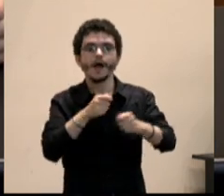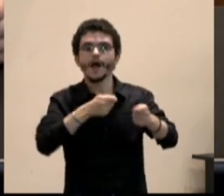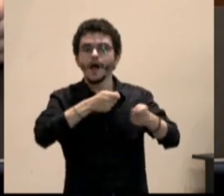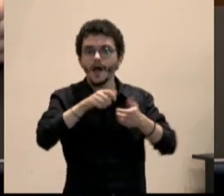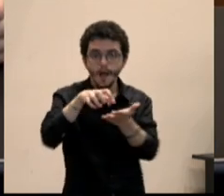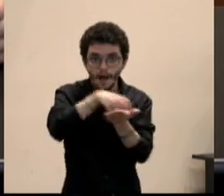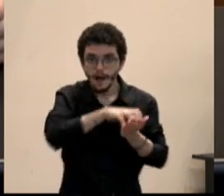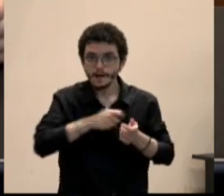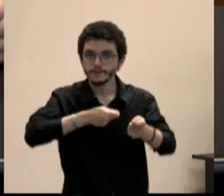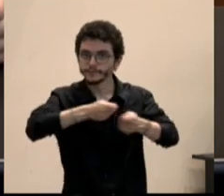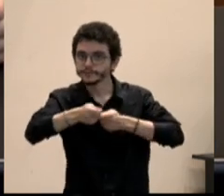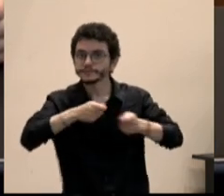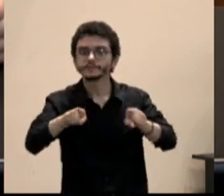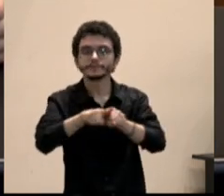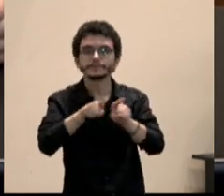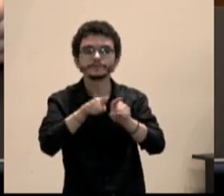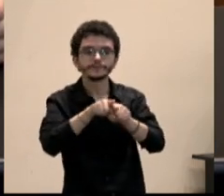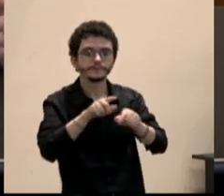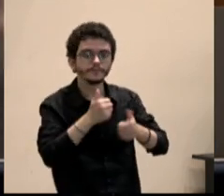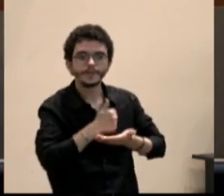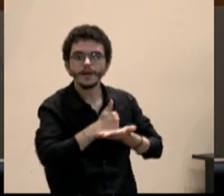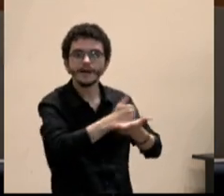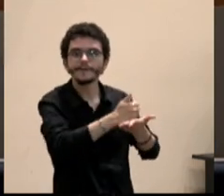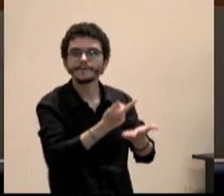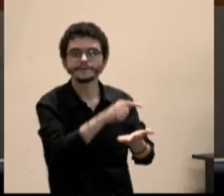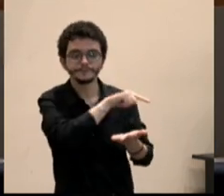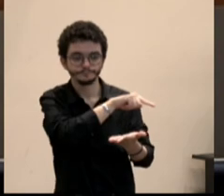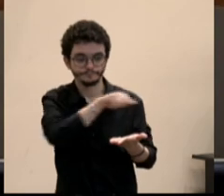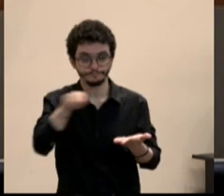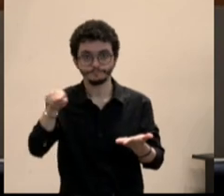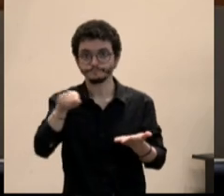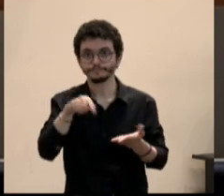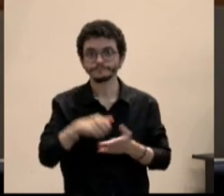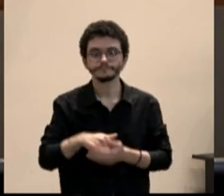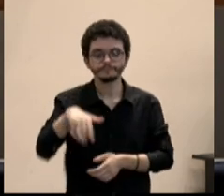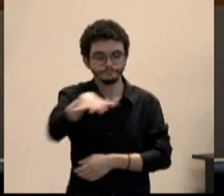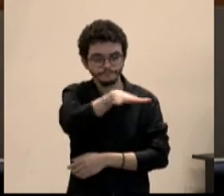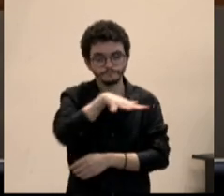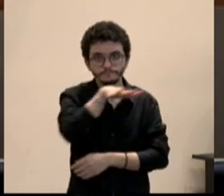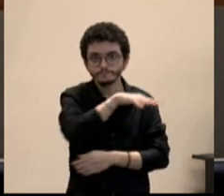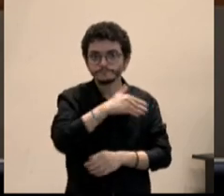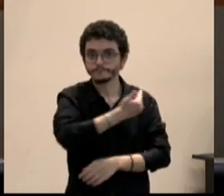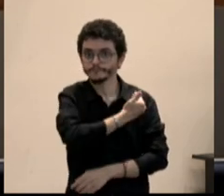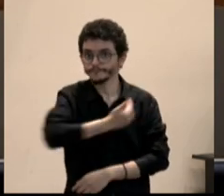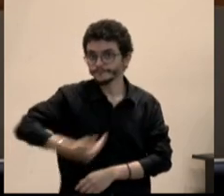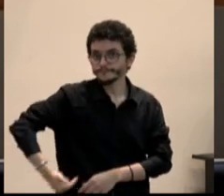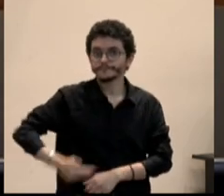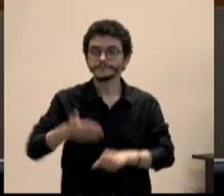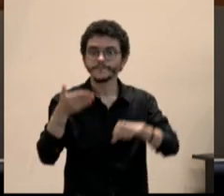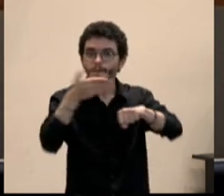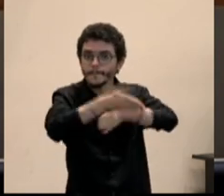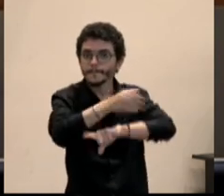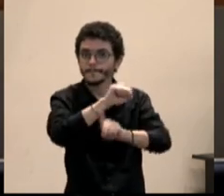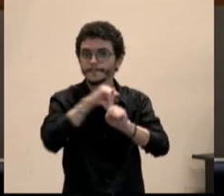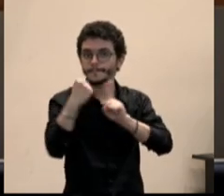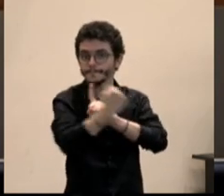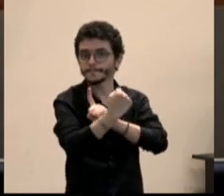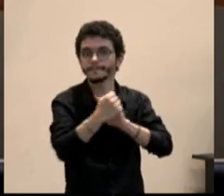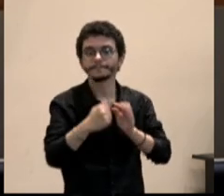órgãos também que nos ajudam. Então, esses espaços públicos de participação